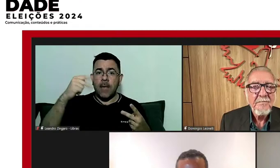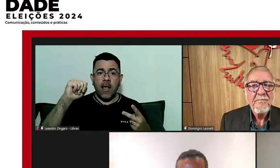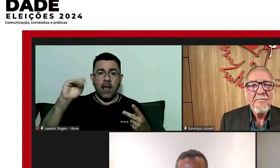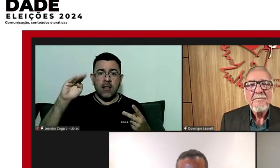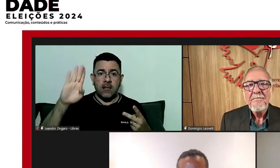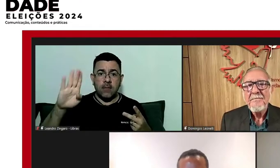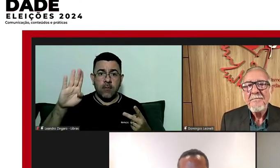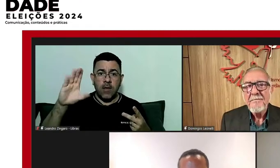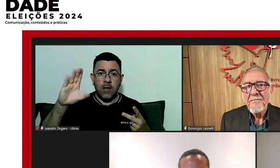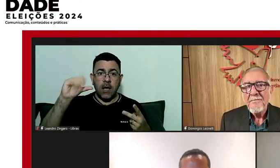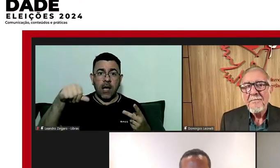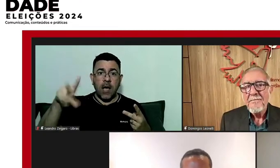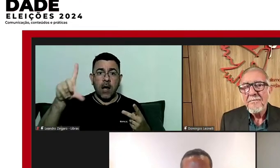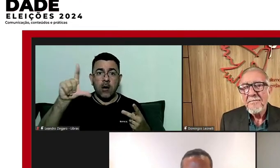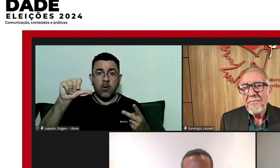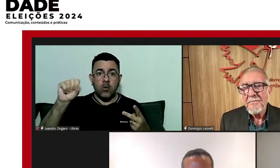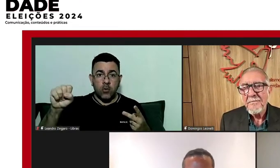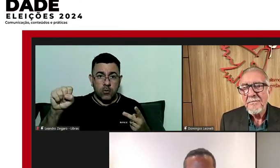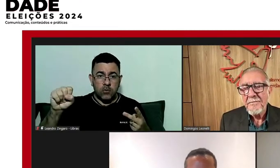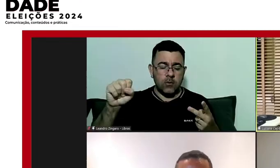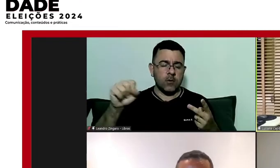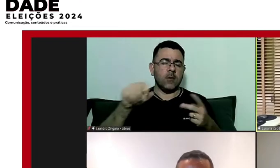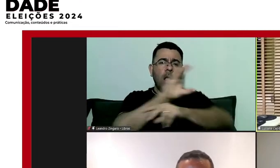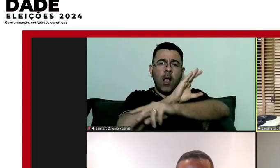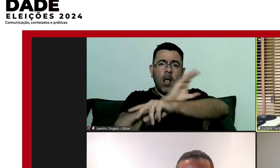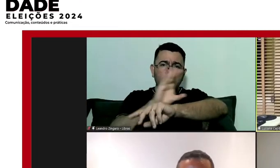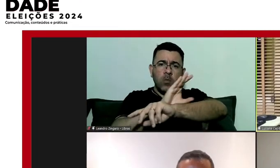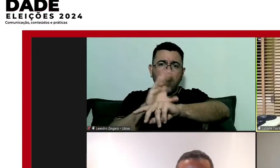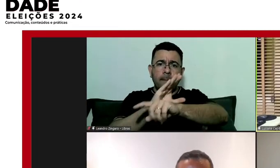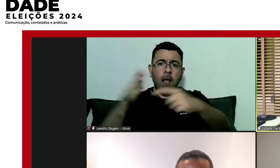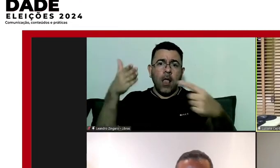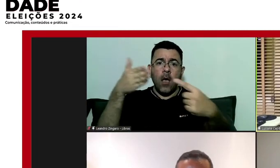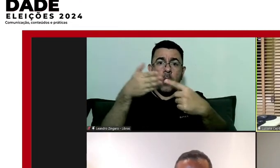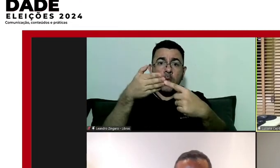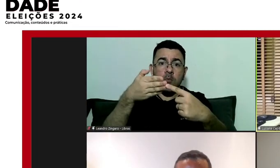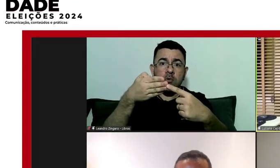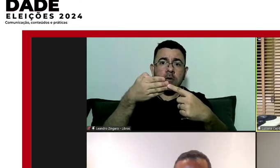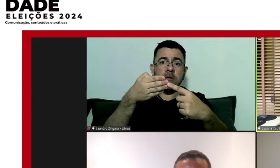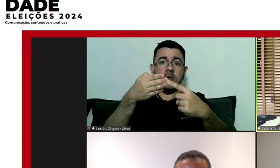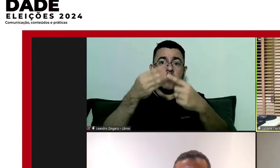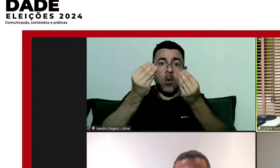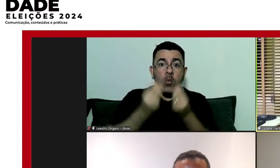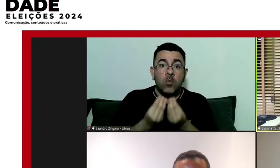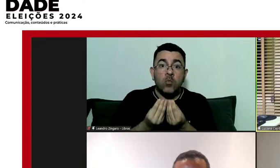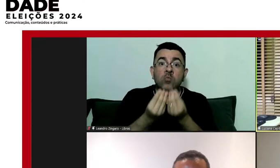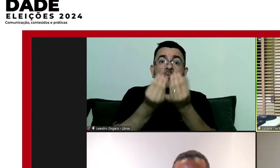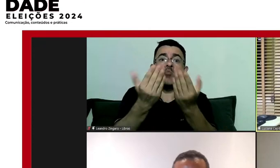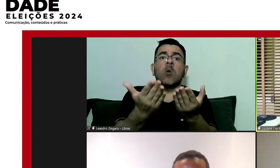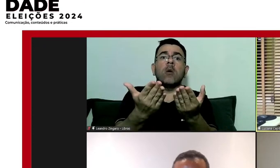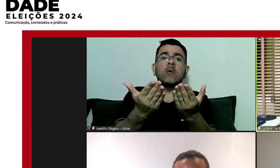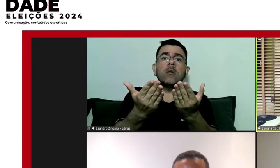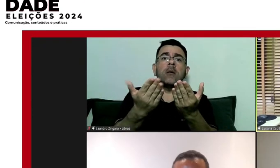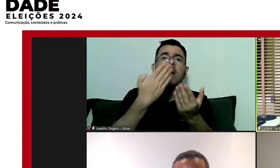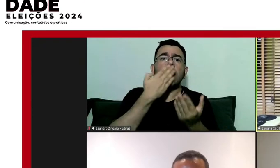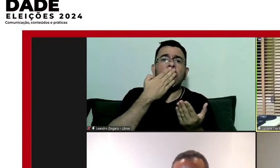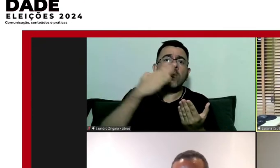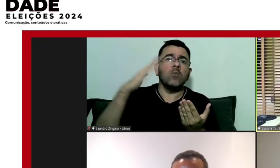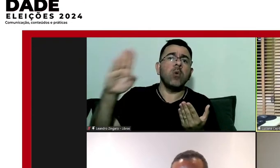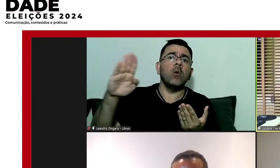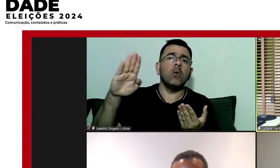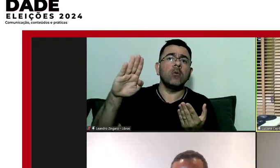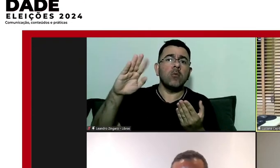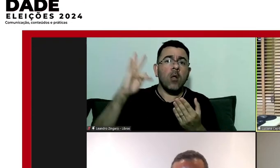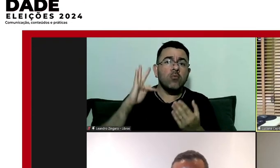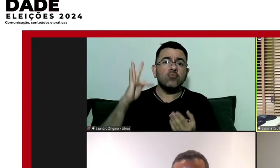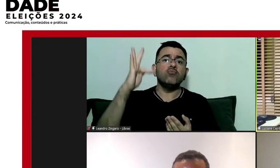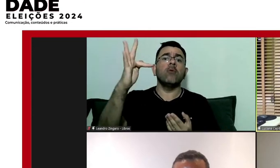Carlos siqueiras esse curso tem como objetivo oferecer aos nossos pré-candidatos a nossa